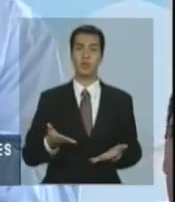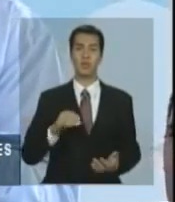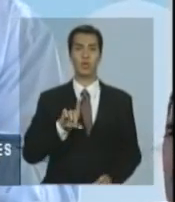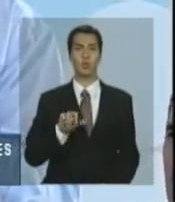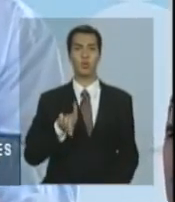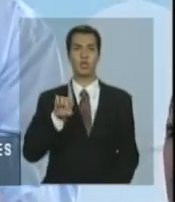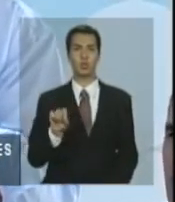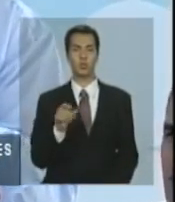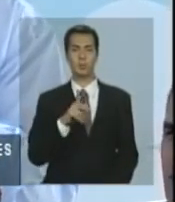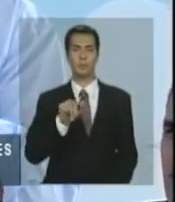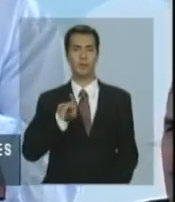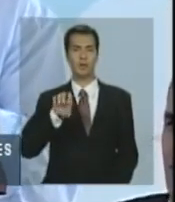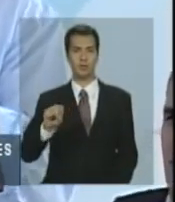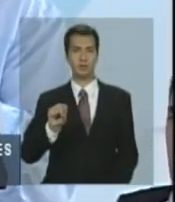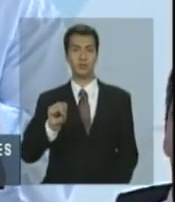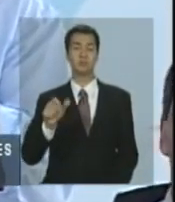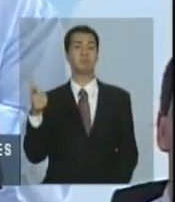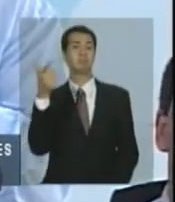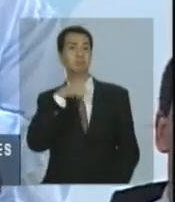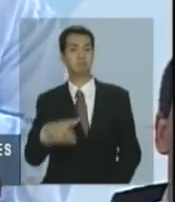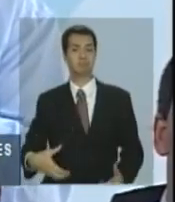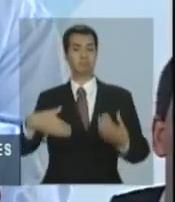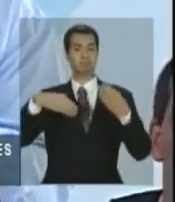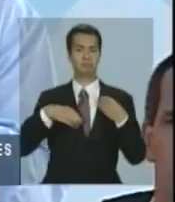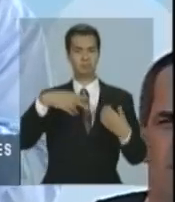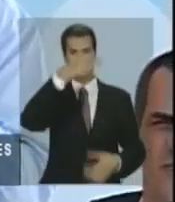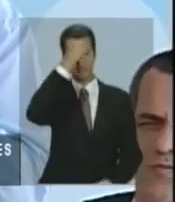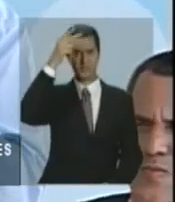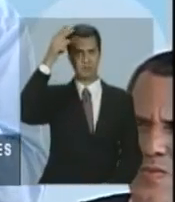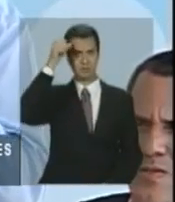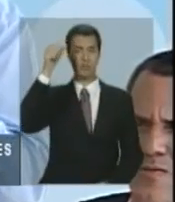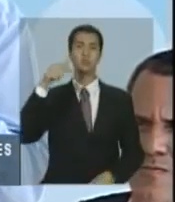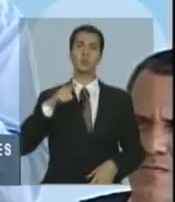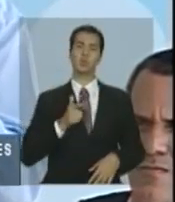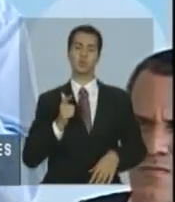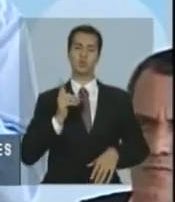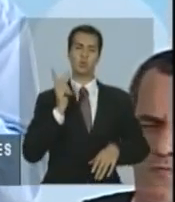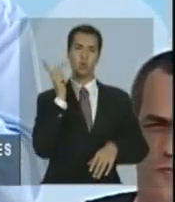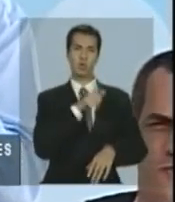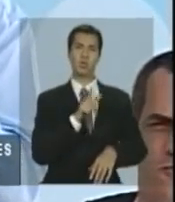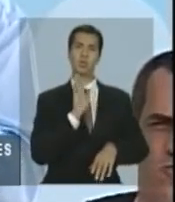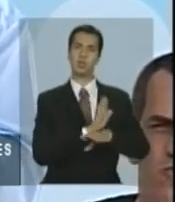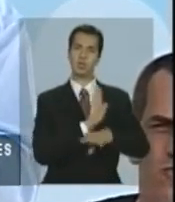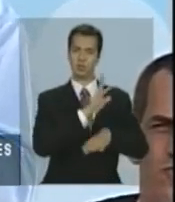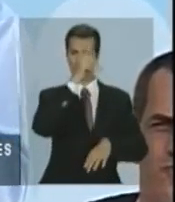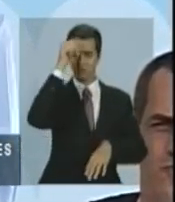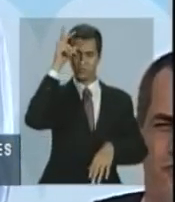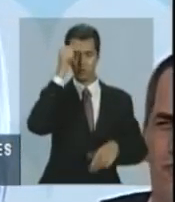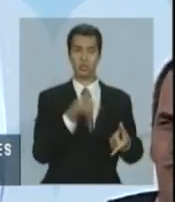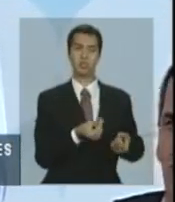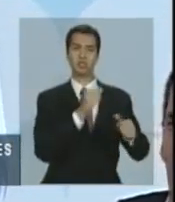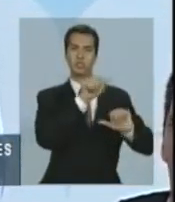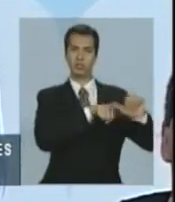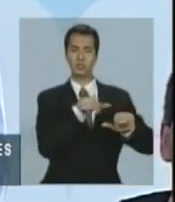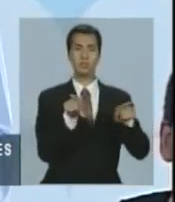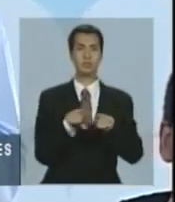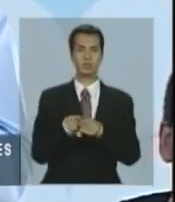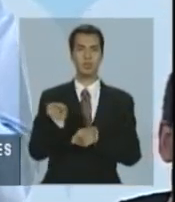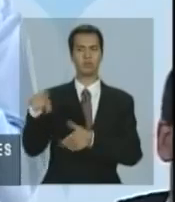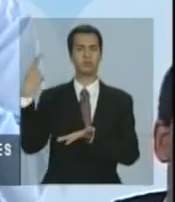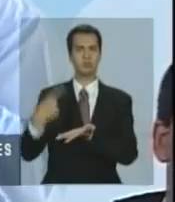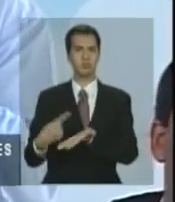assumiu a prefeitura, recuperou as finanças da cidade, assumiu o compromisso de fazer 20 UPAs 24